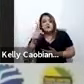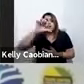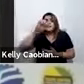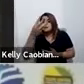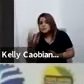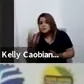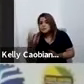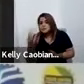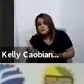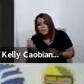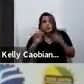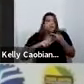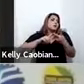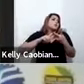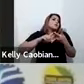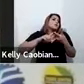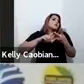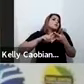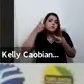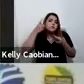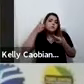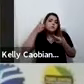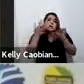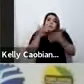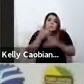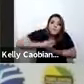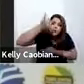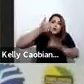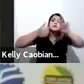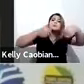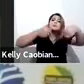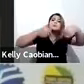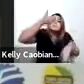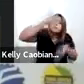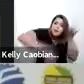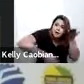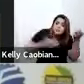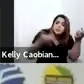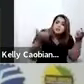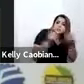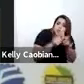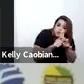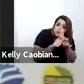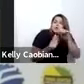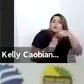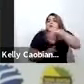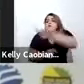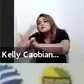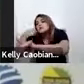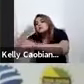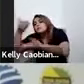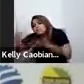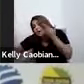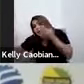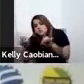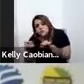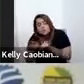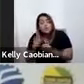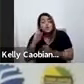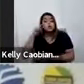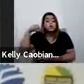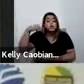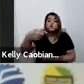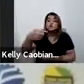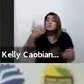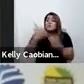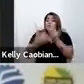tentando melhorar, daqui a pouco a gente vai ver lá, perdeu porque somos minoria. Vai para o Senado, a gente perde. todo dia alguma coisa que estava tirando alguma coisa da